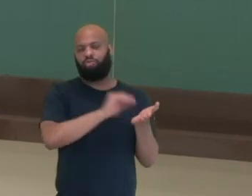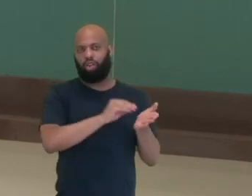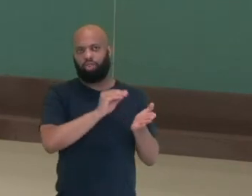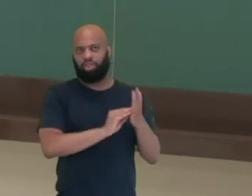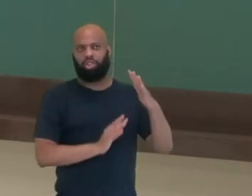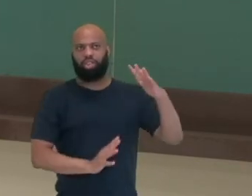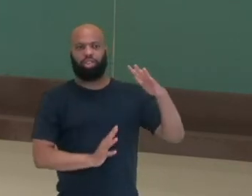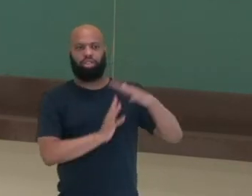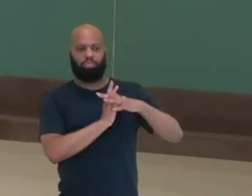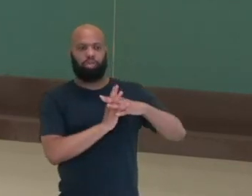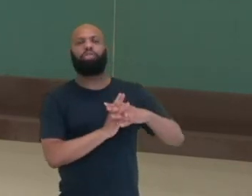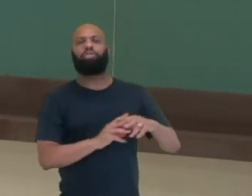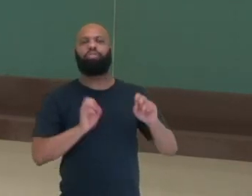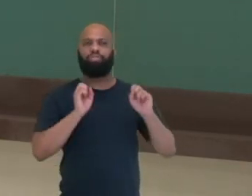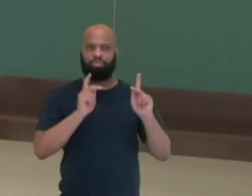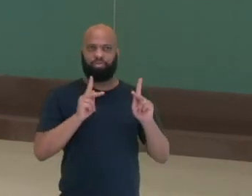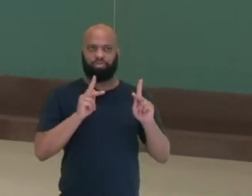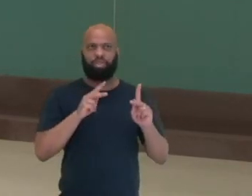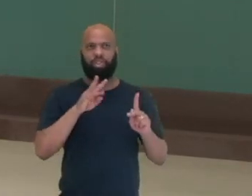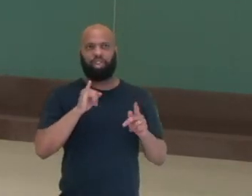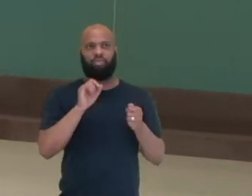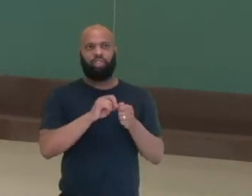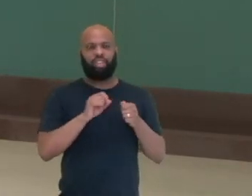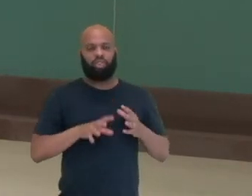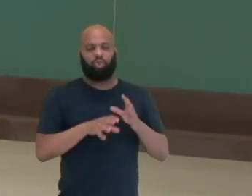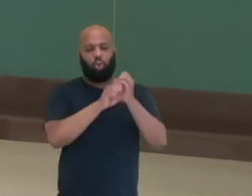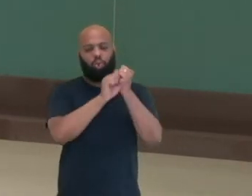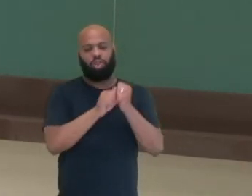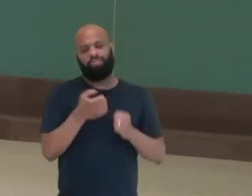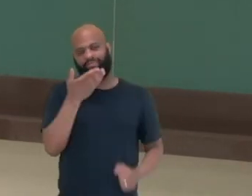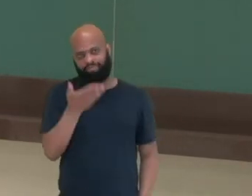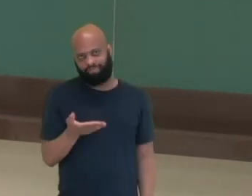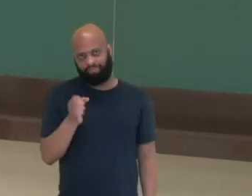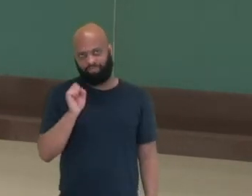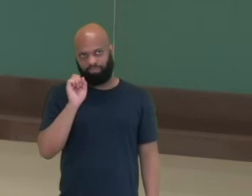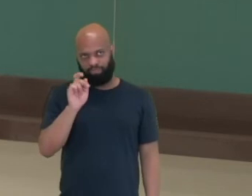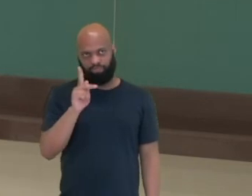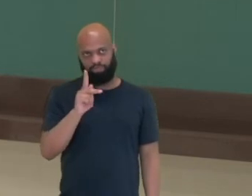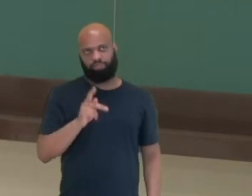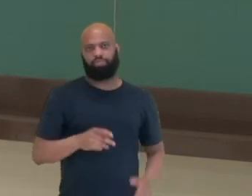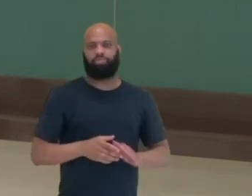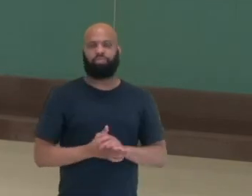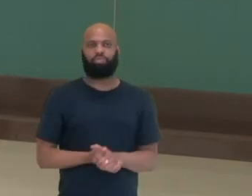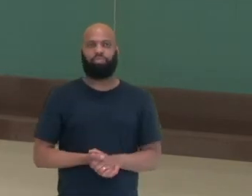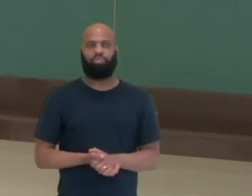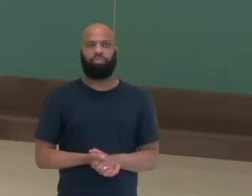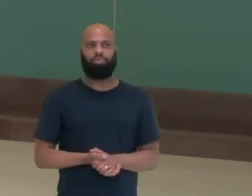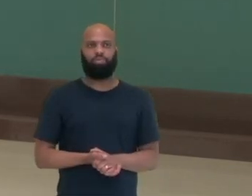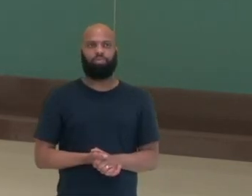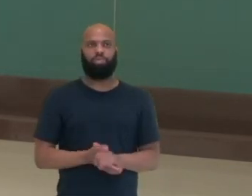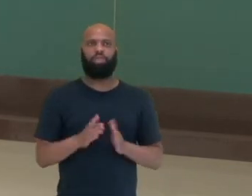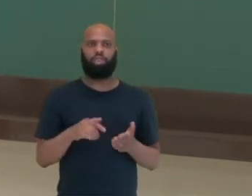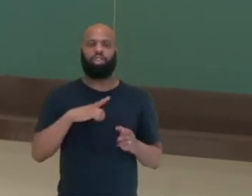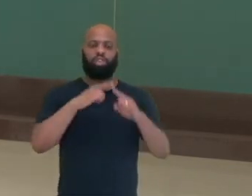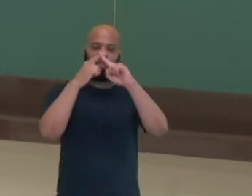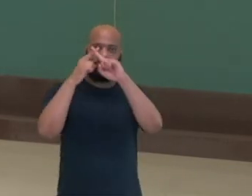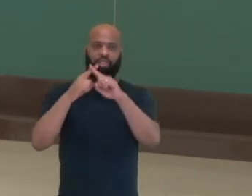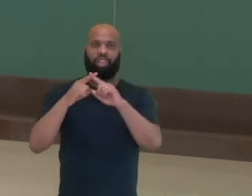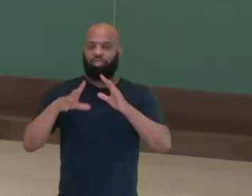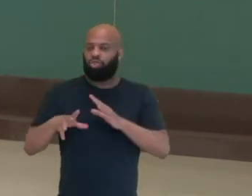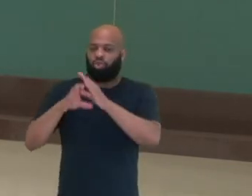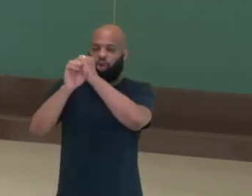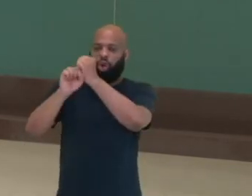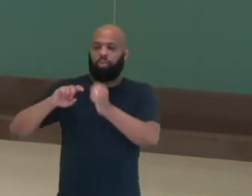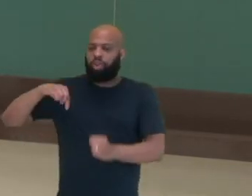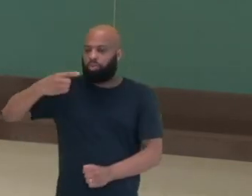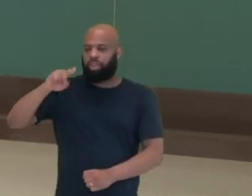10 próximos, 9, né? E os outros dois que extrapolaram os 30, 10. Multiplicando, a gente soma tudo,